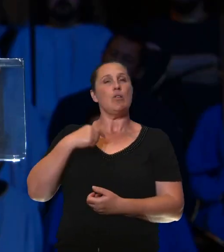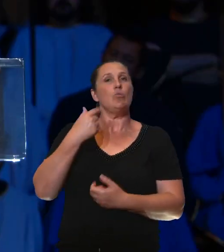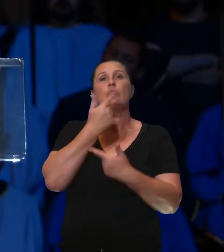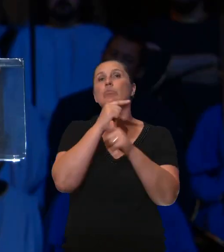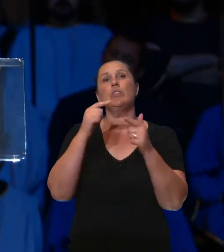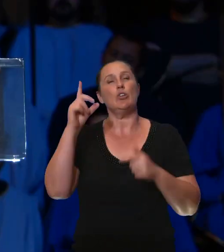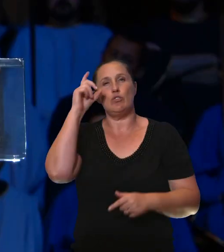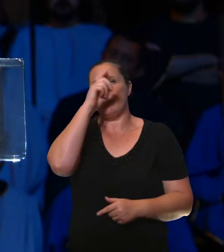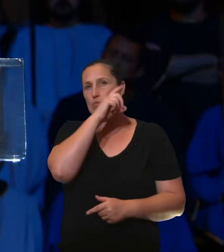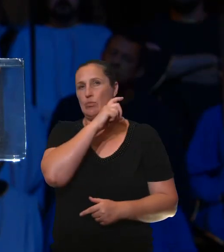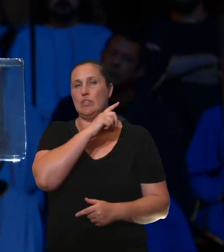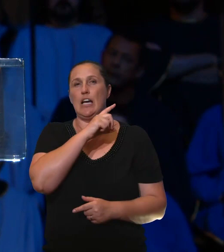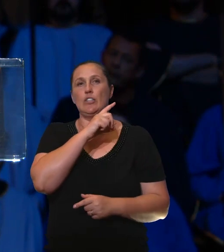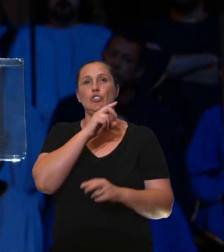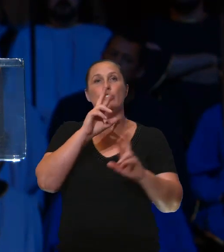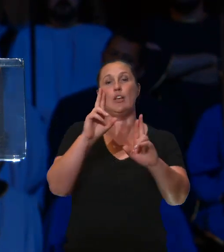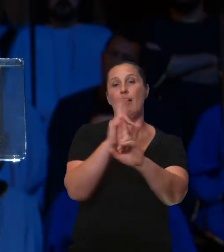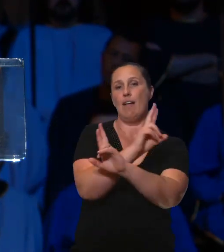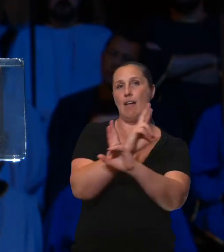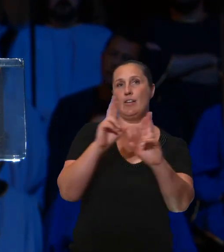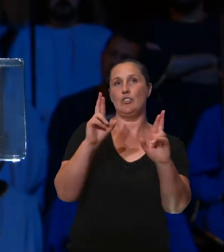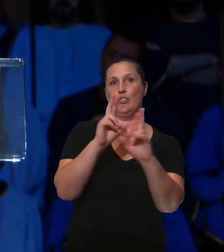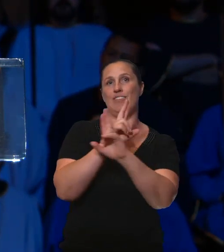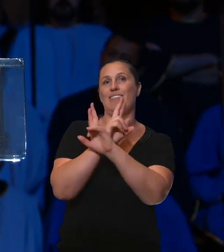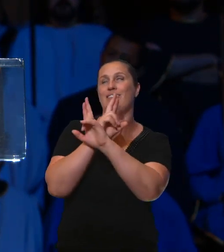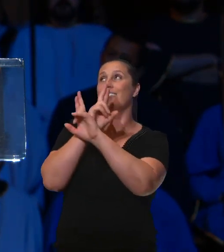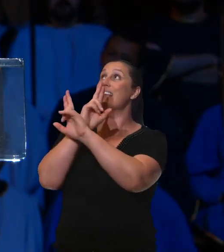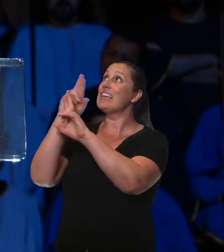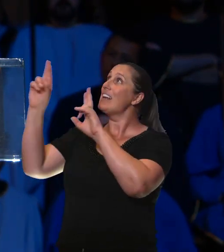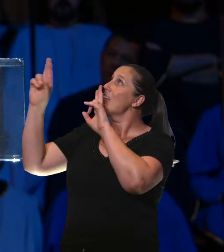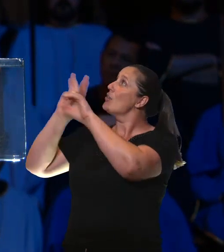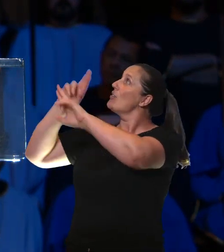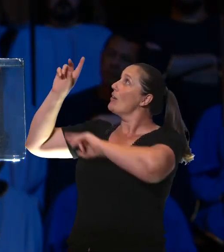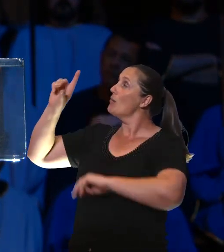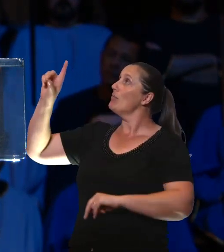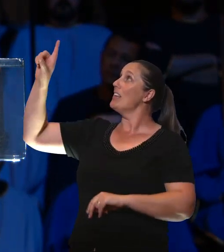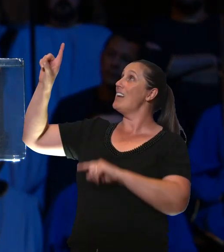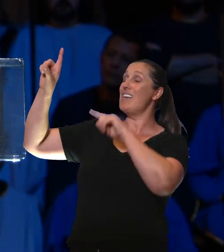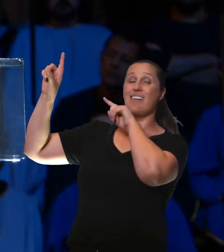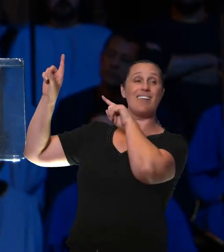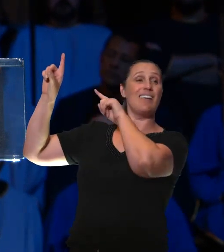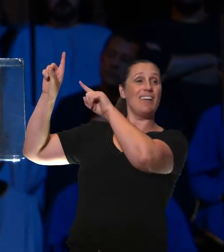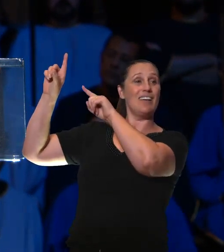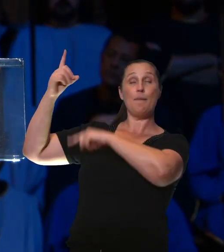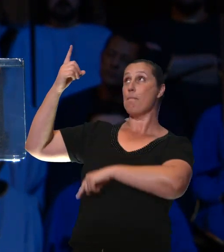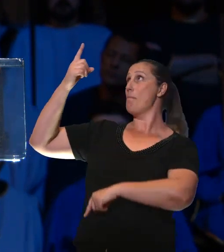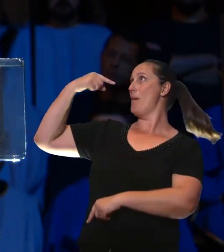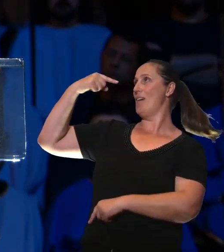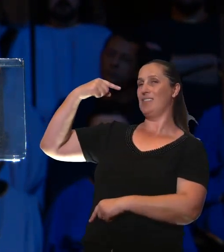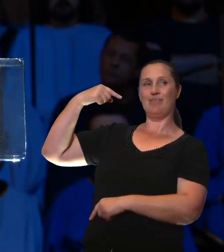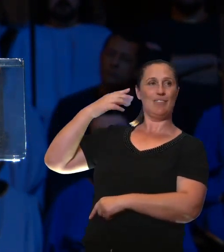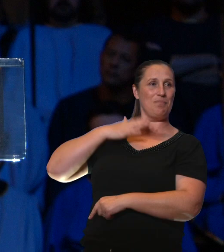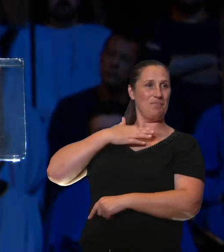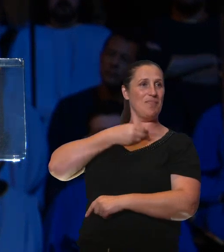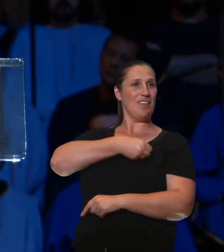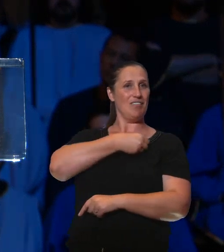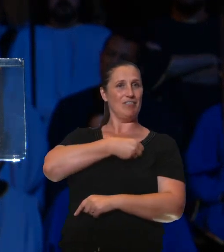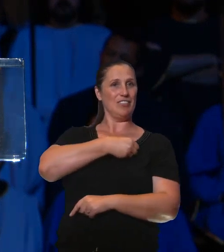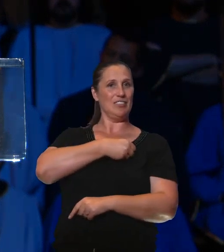dificuldade de me relacionar com o meu Deus, Ele exercendo a sua autoridade sobre a minha